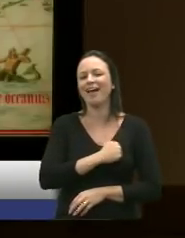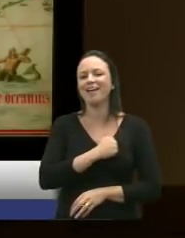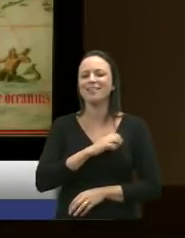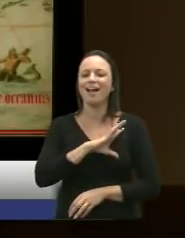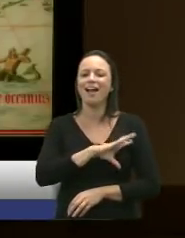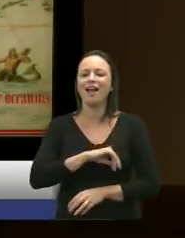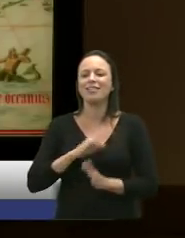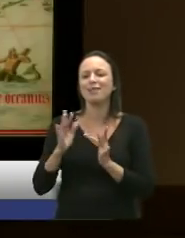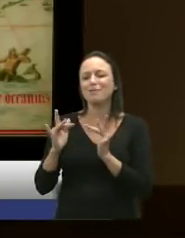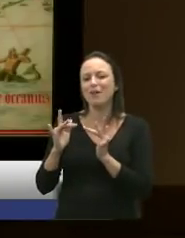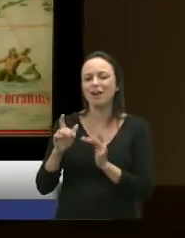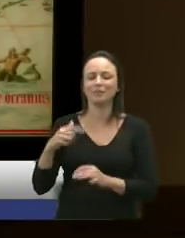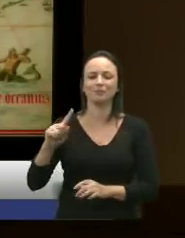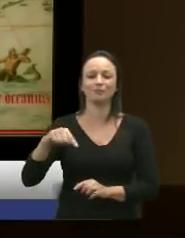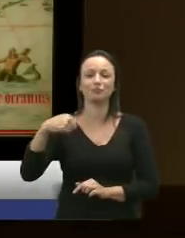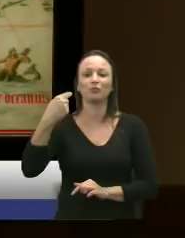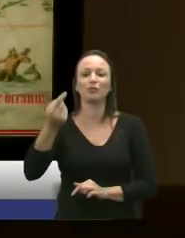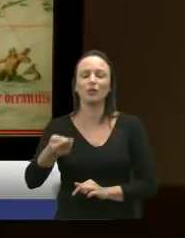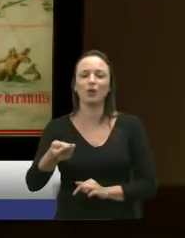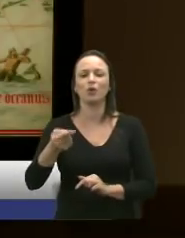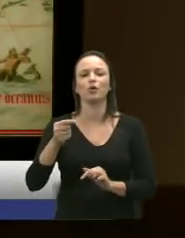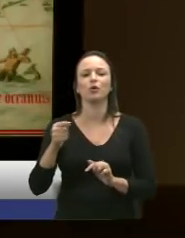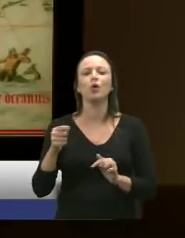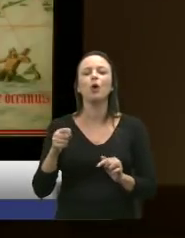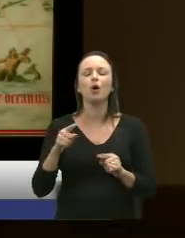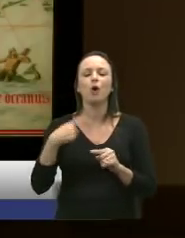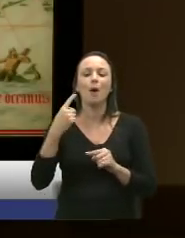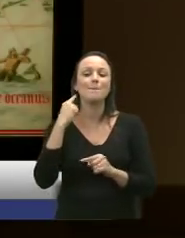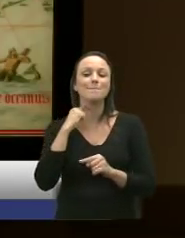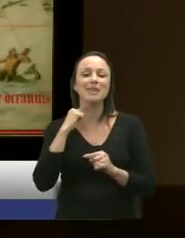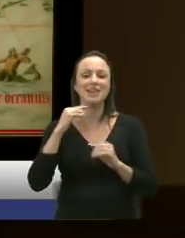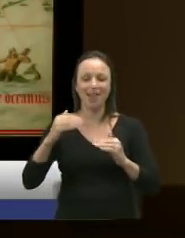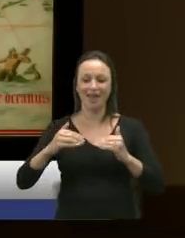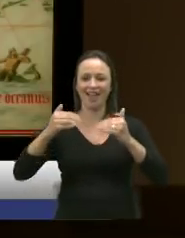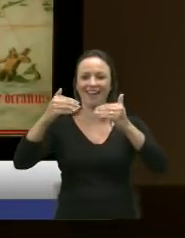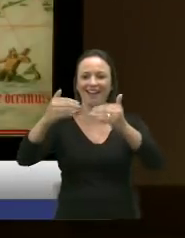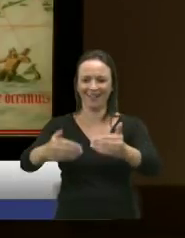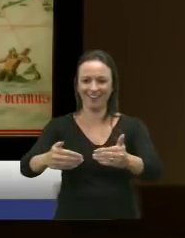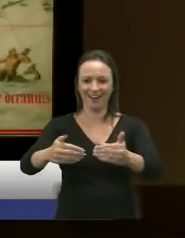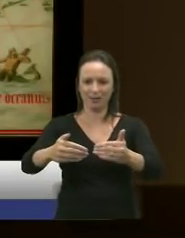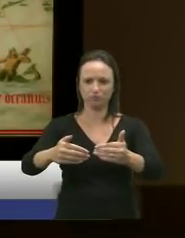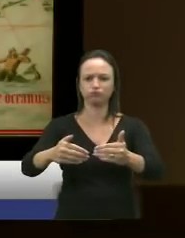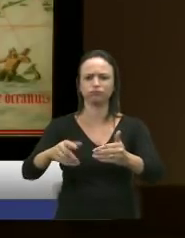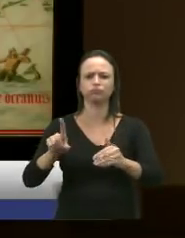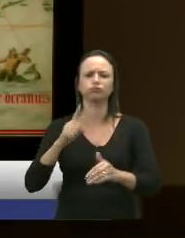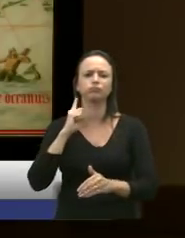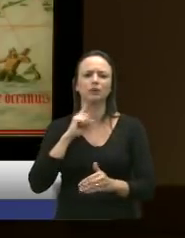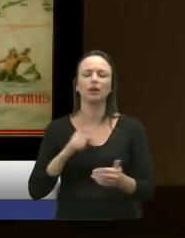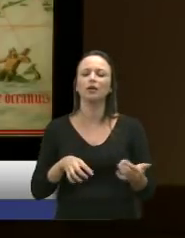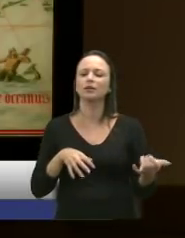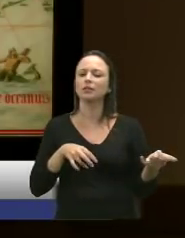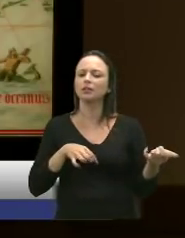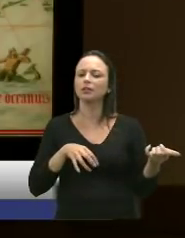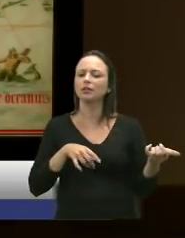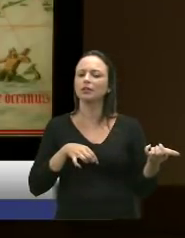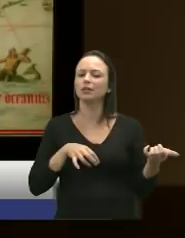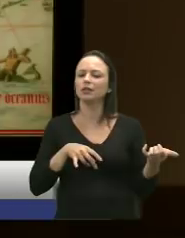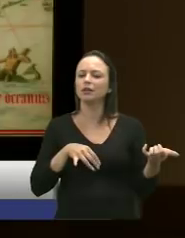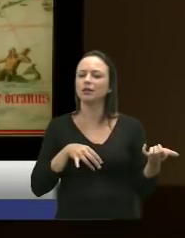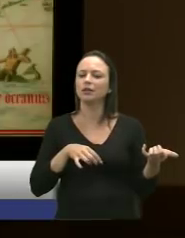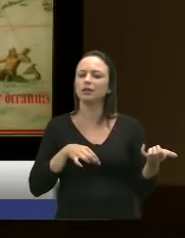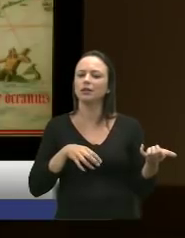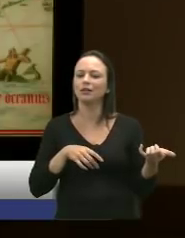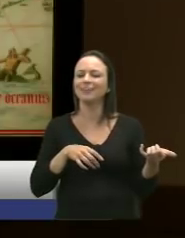paulista, aqui na trincheira, começa a dedilhar no violão. Musiquinha que foi lançada naquela época, foi um sucesso, musiquinha romântica. Ó